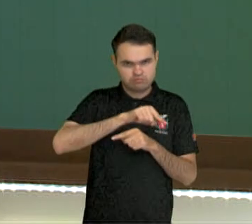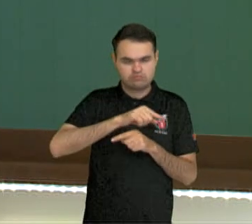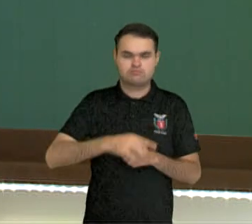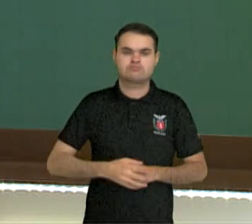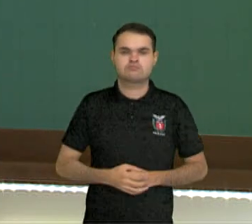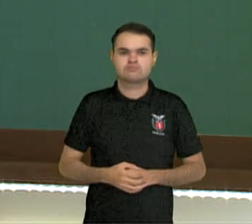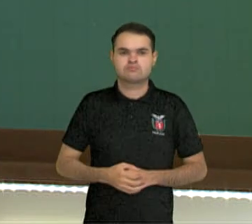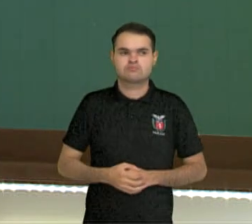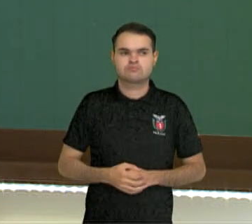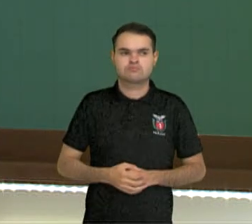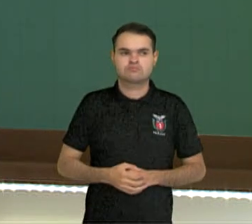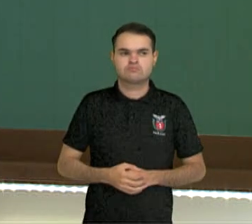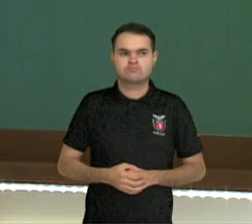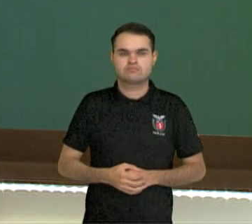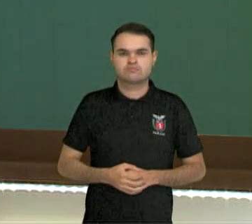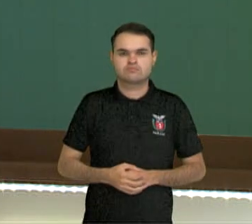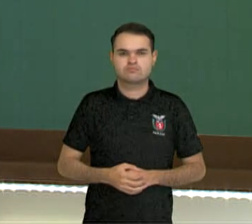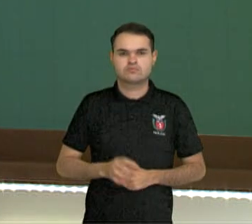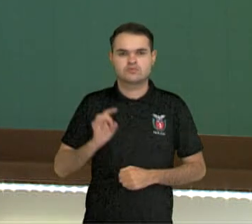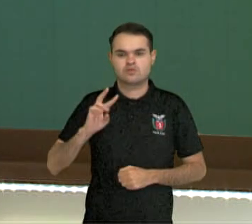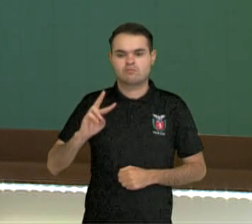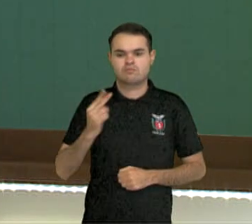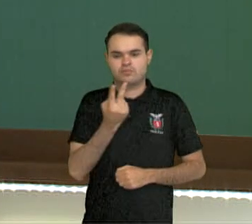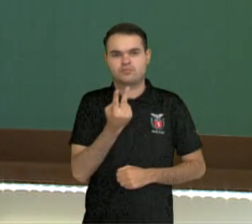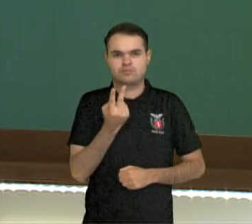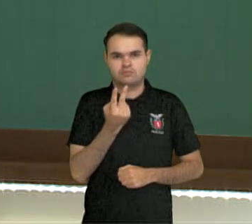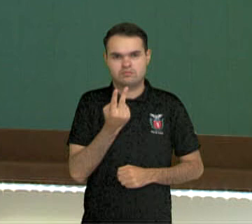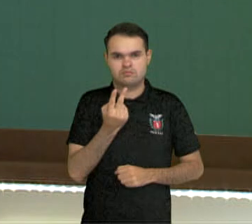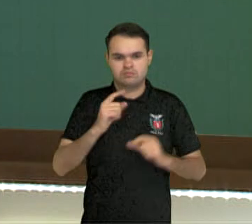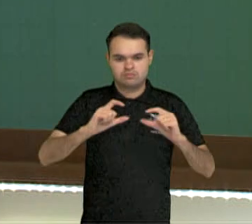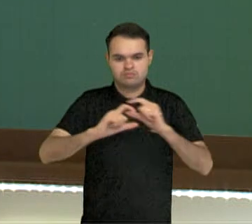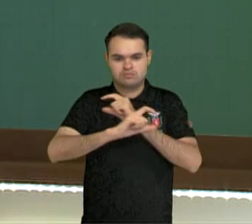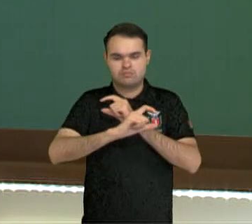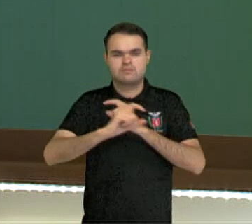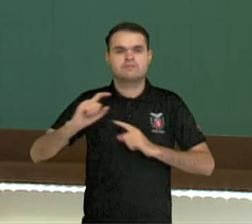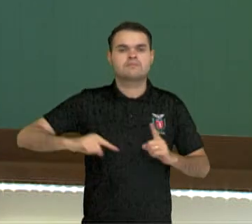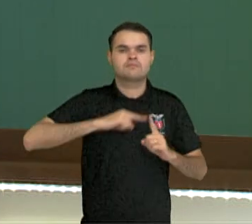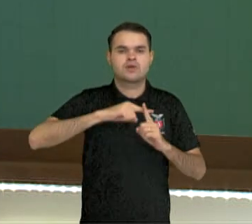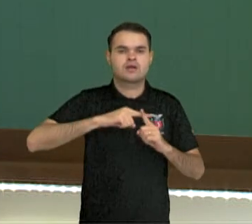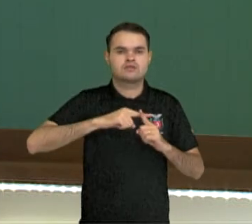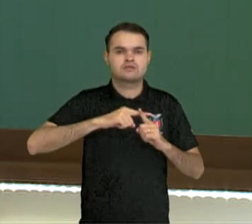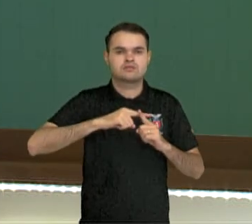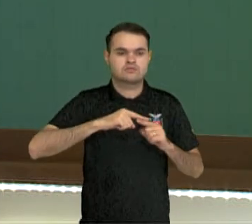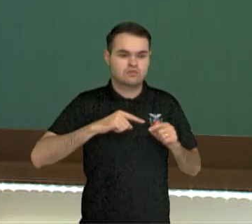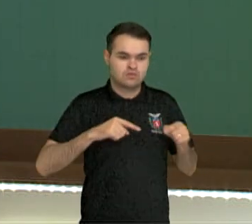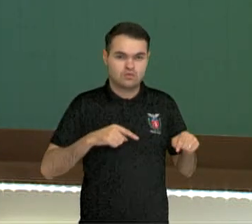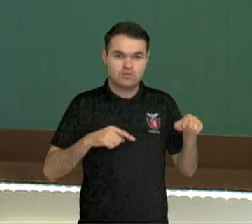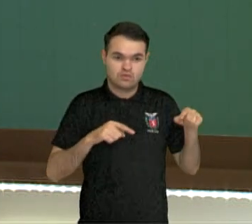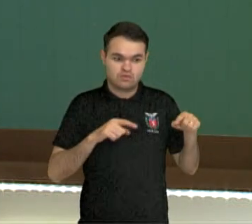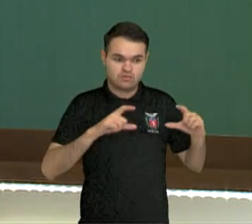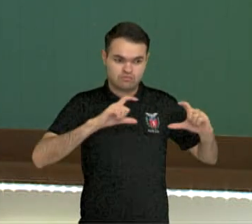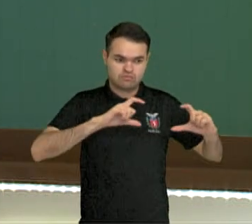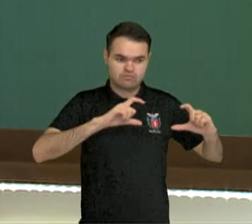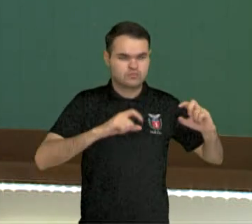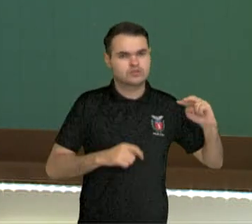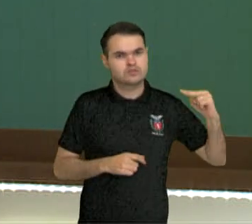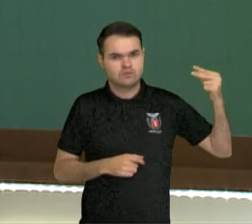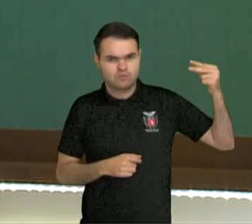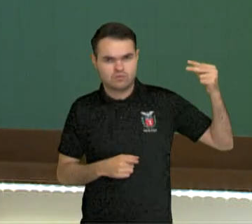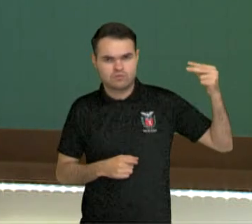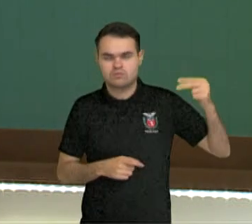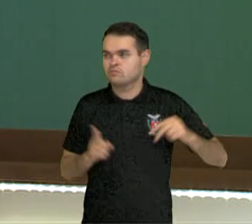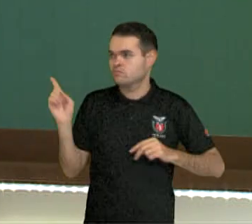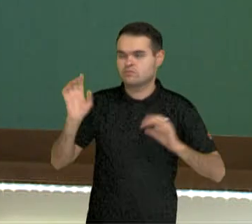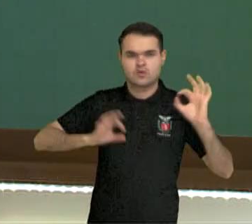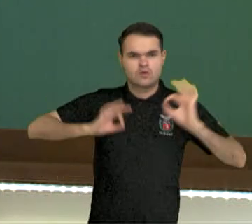primeiro pelo segundo, ele só inverteu aqui os outros, né? Mais o quadrado do segundo termo. Então, organizando isso aqui, vai